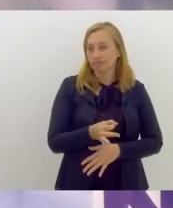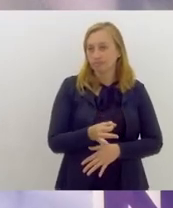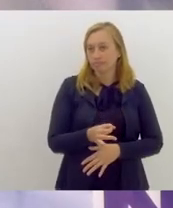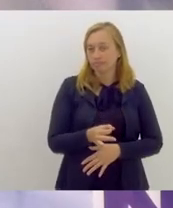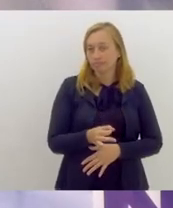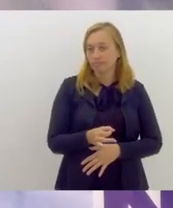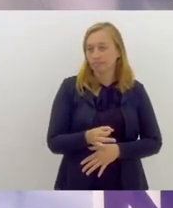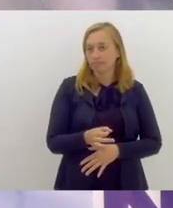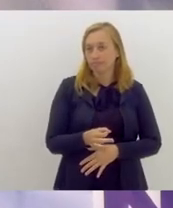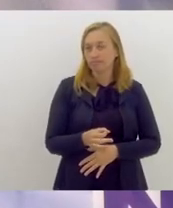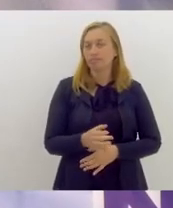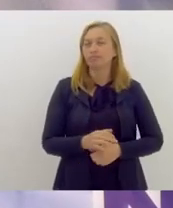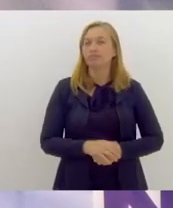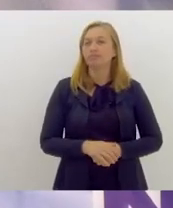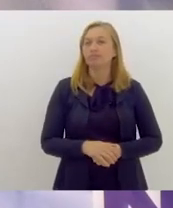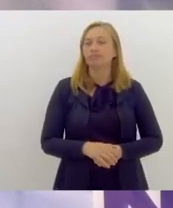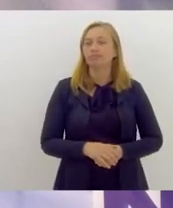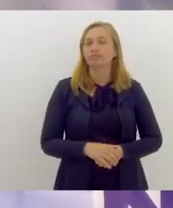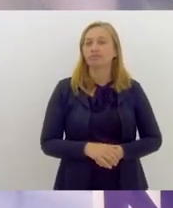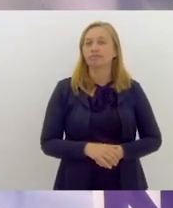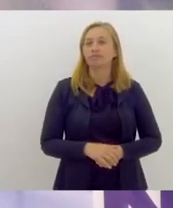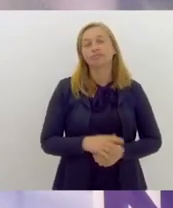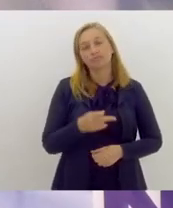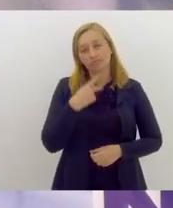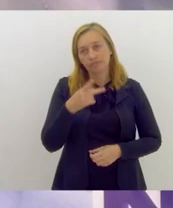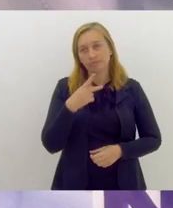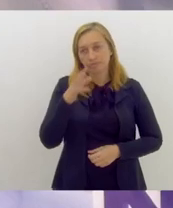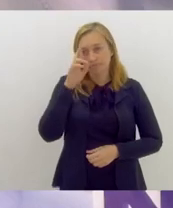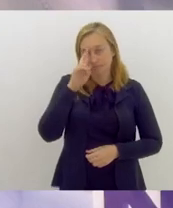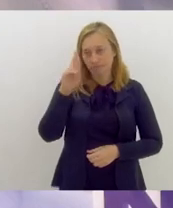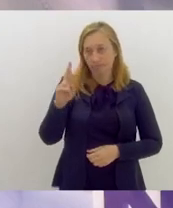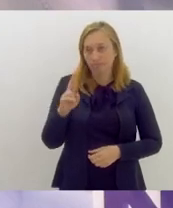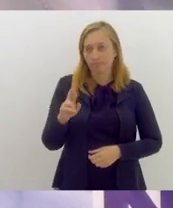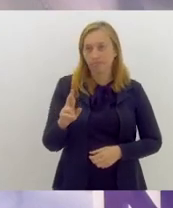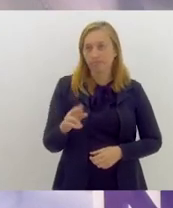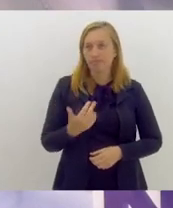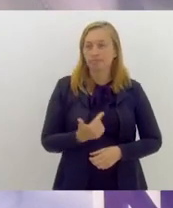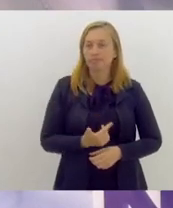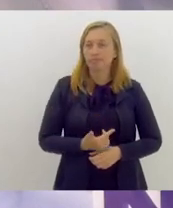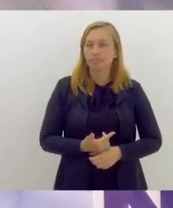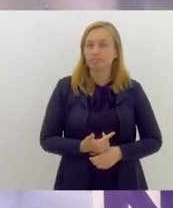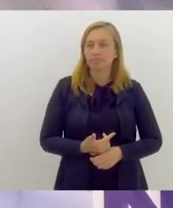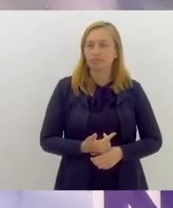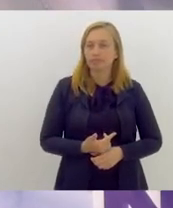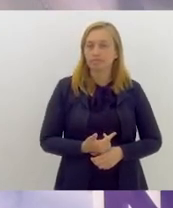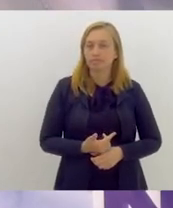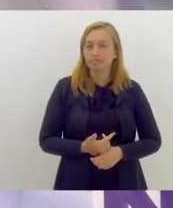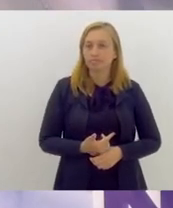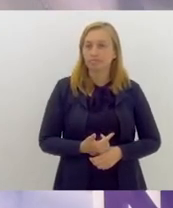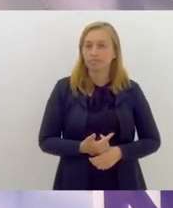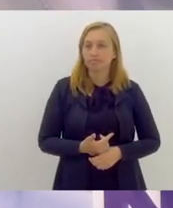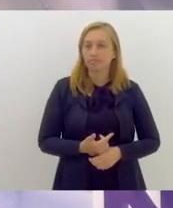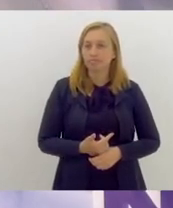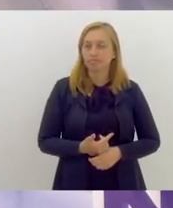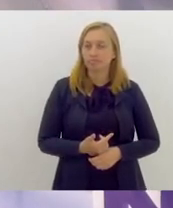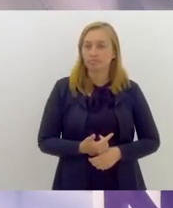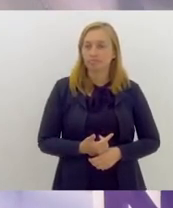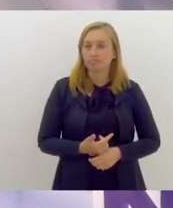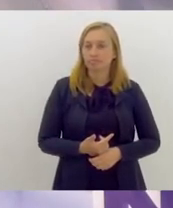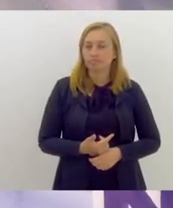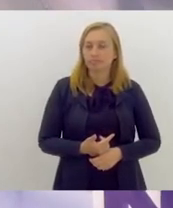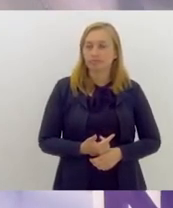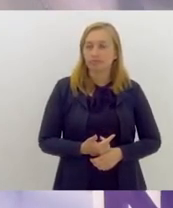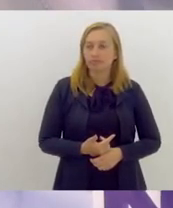prerrogativa de fazê-lo E como eu tava falando para a senhora sequer temos a sequer